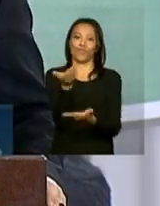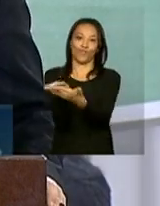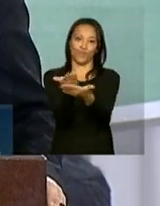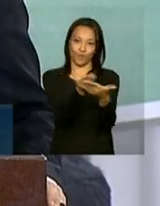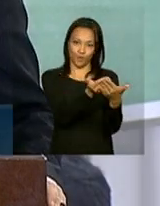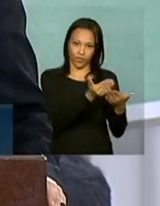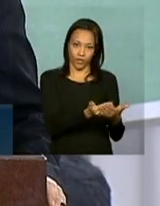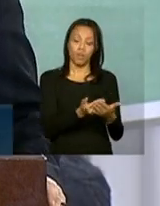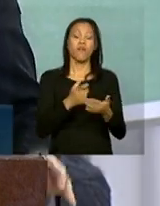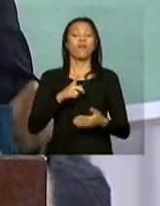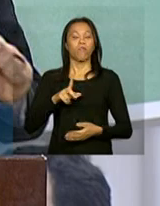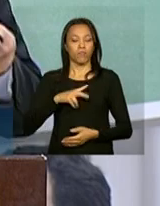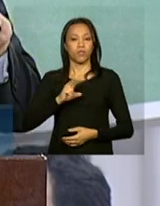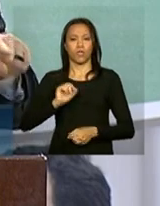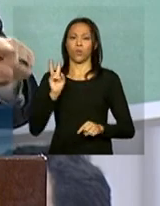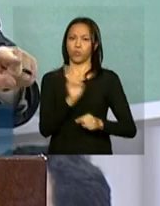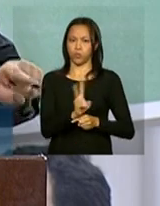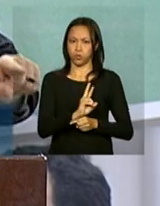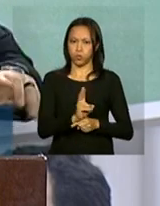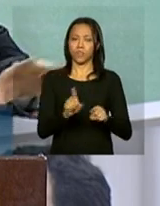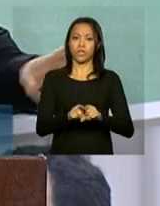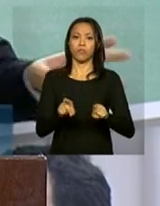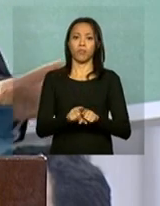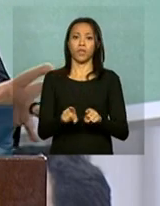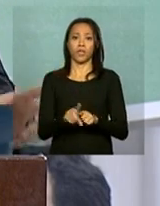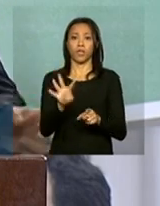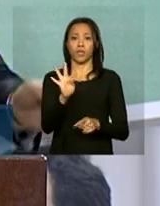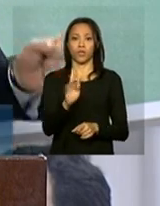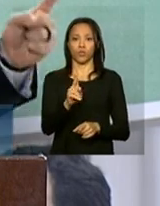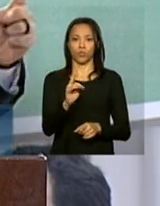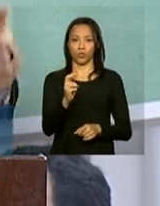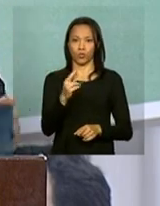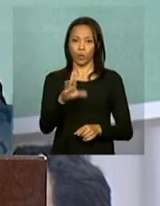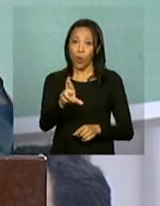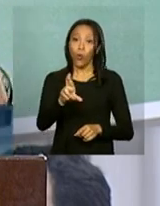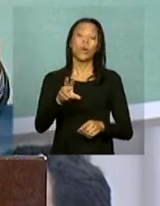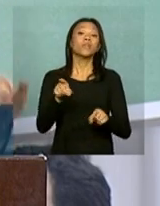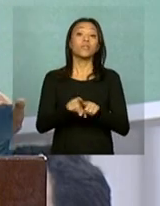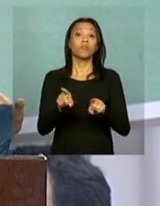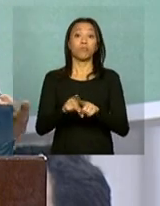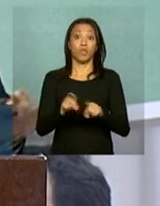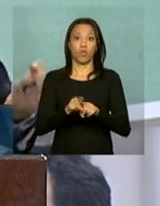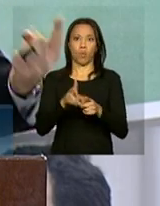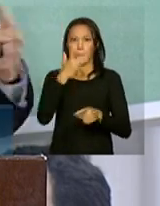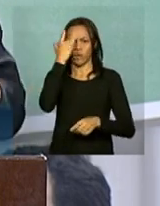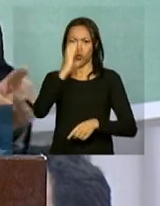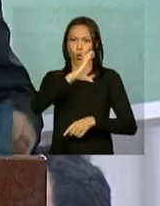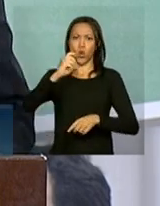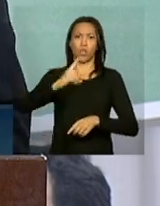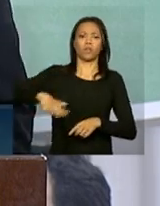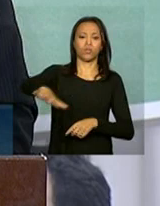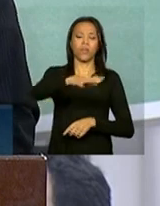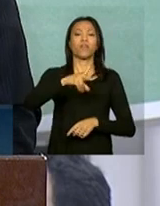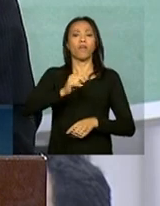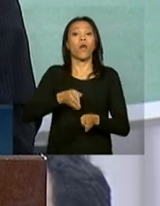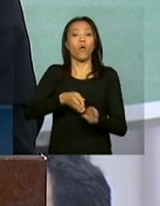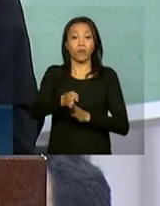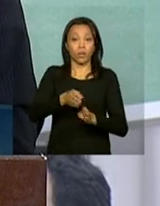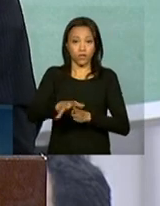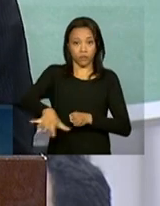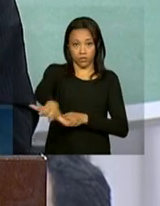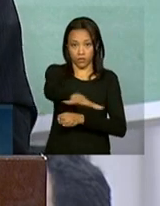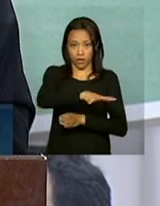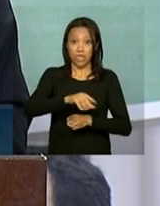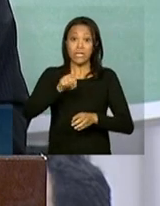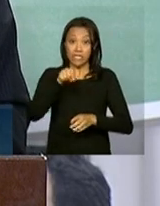vamos ter o supervisor, o tutor e o preceptor na rede, e hoje eles serão reconhecidos e remunerados, porque até hoje não eram. E